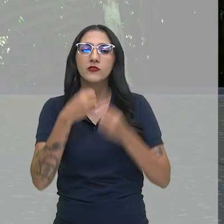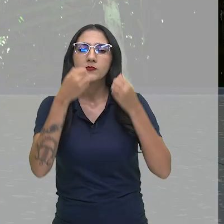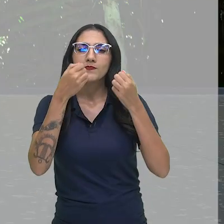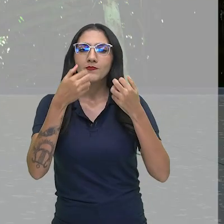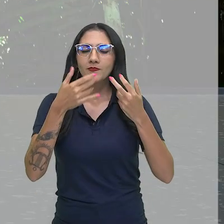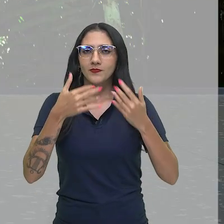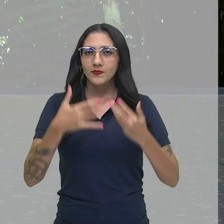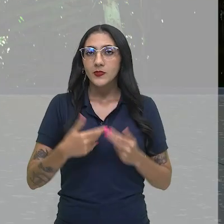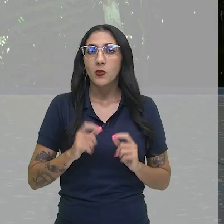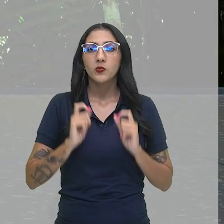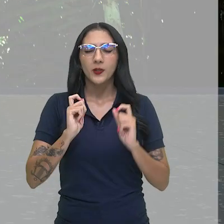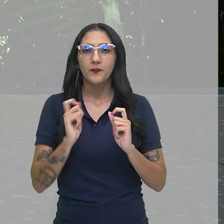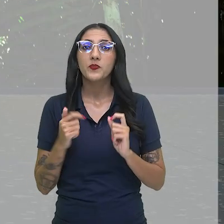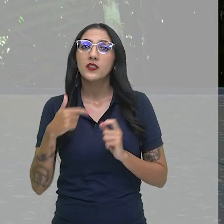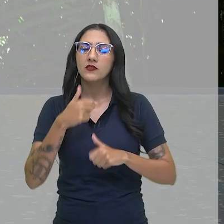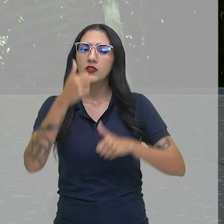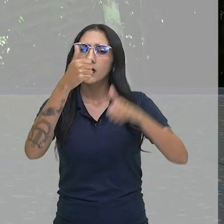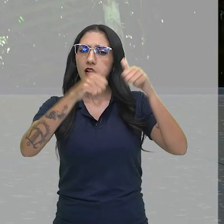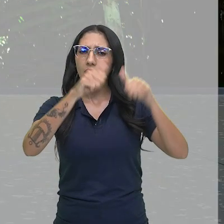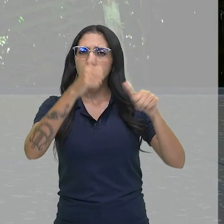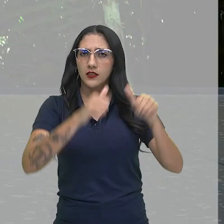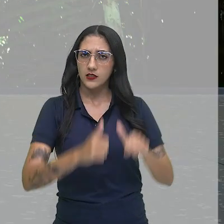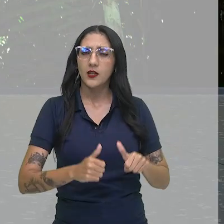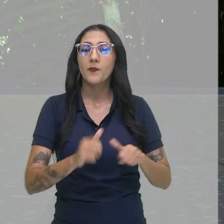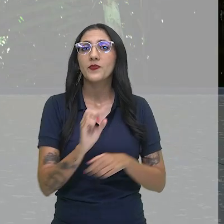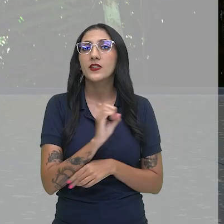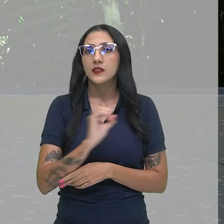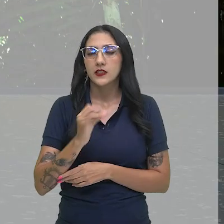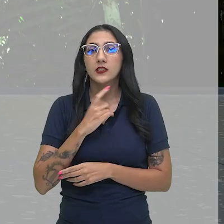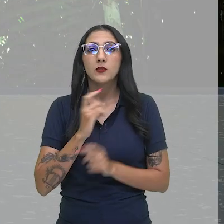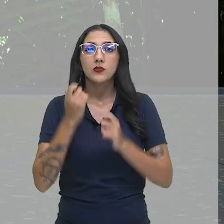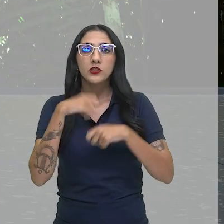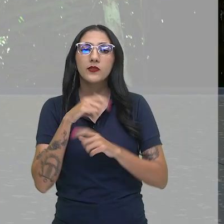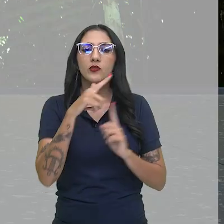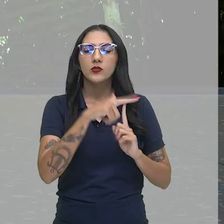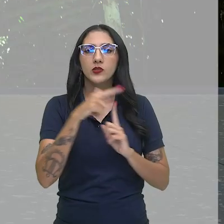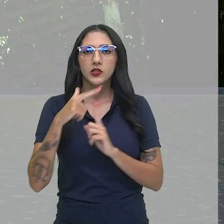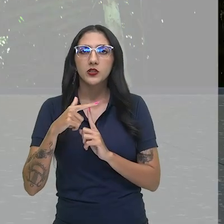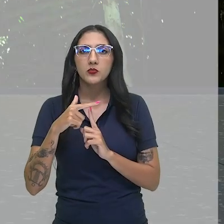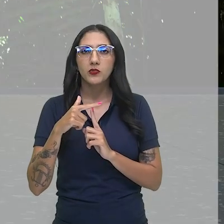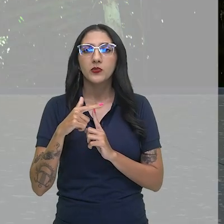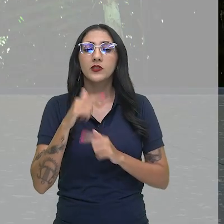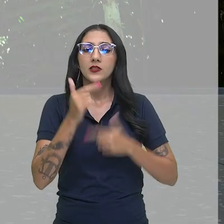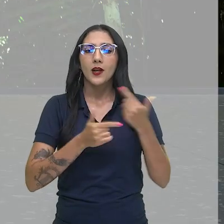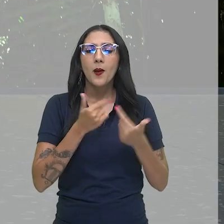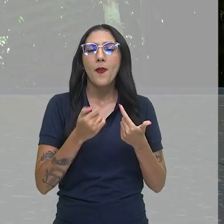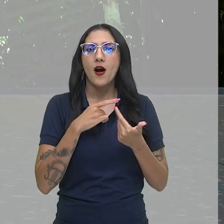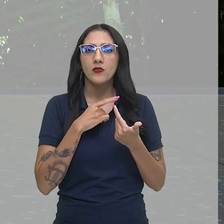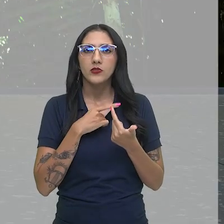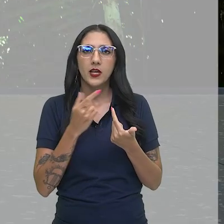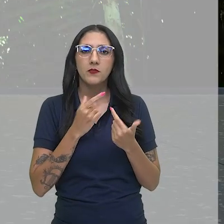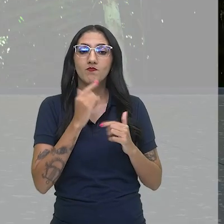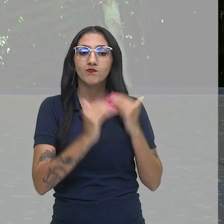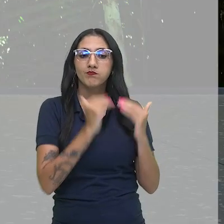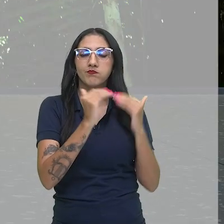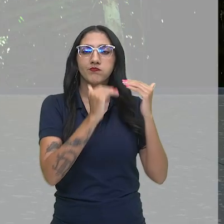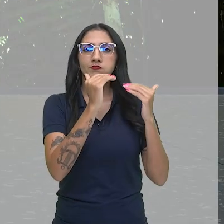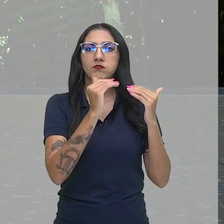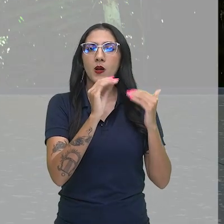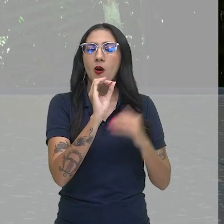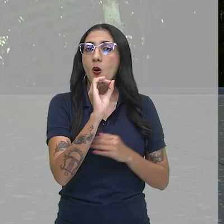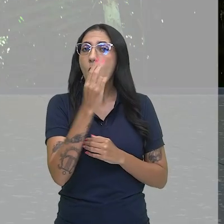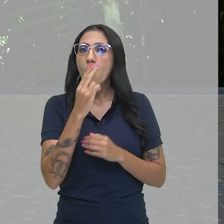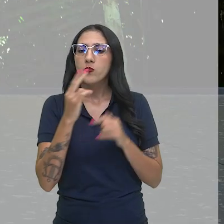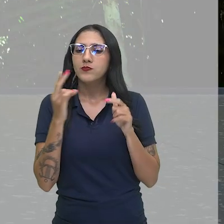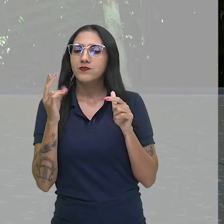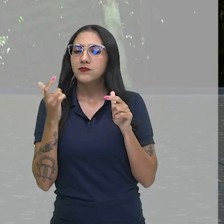quê? Nós iremos verificar se existem tipos de trabalho que estão crescendo ou que estão retraindo ou